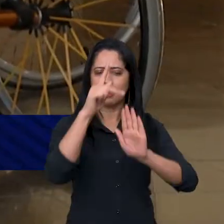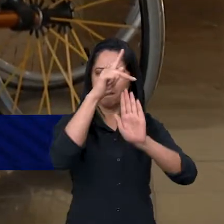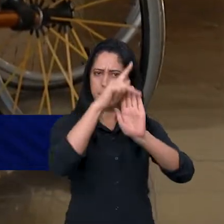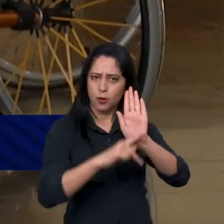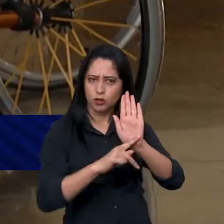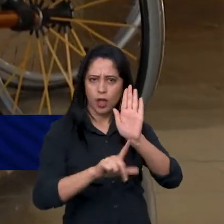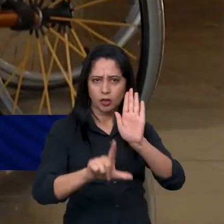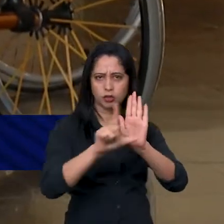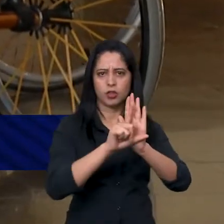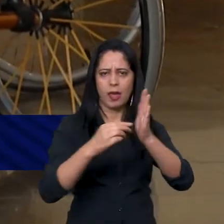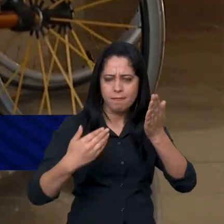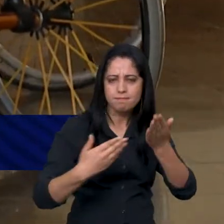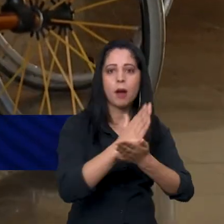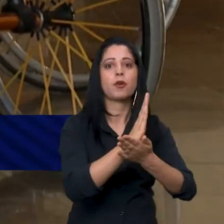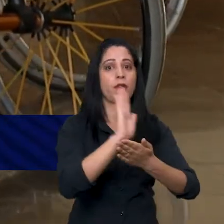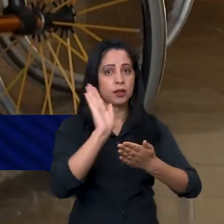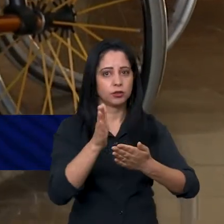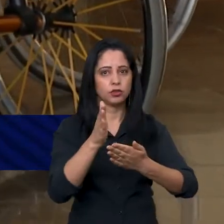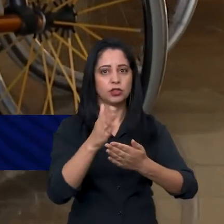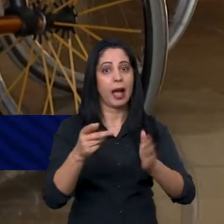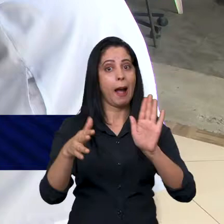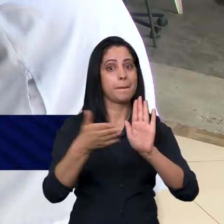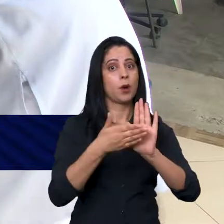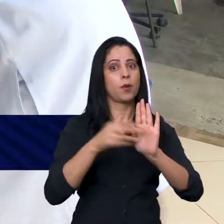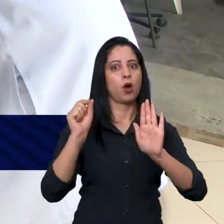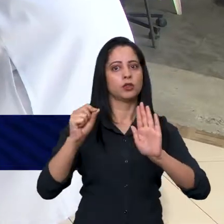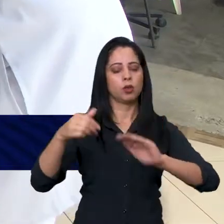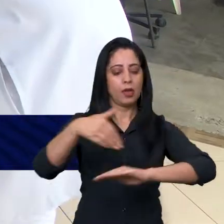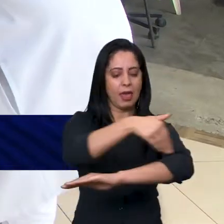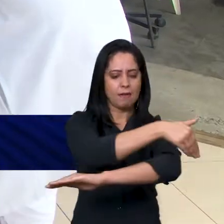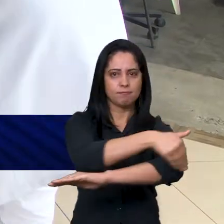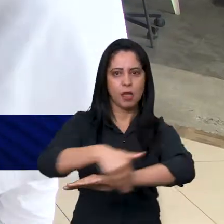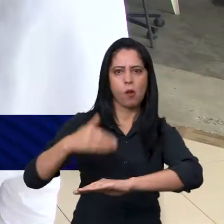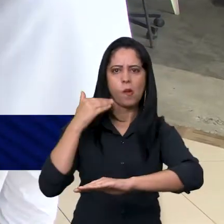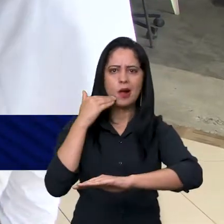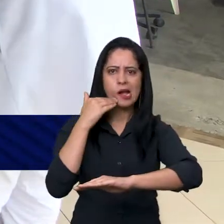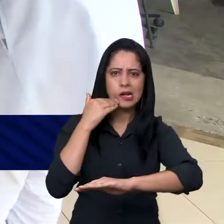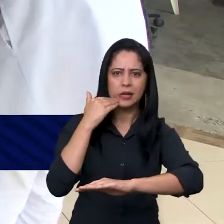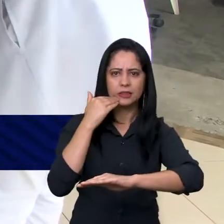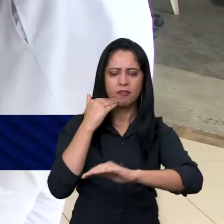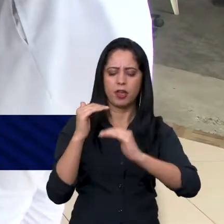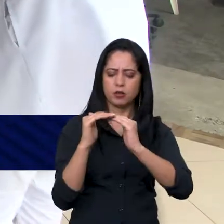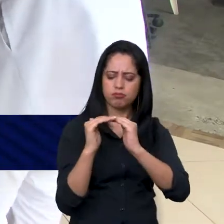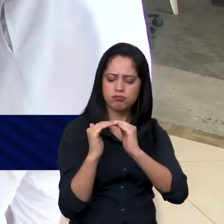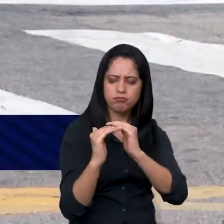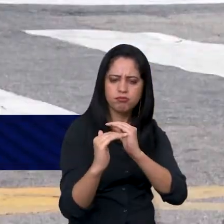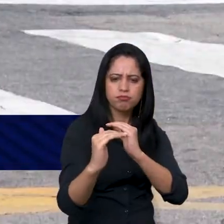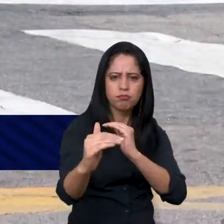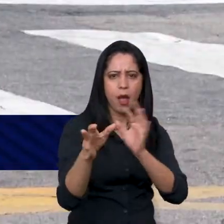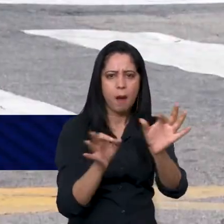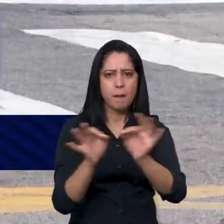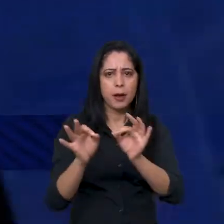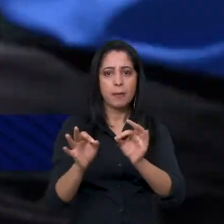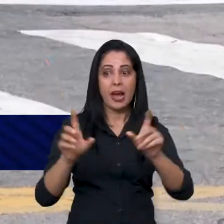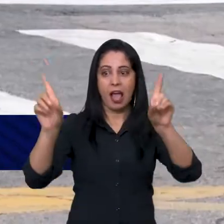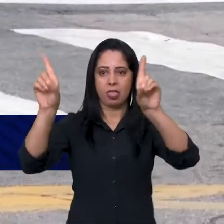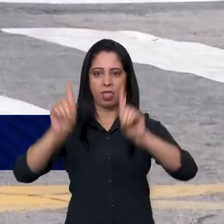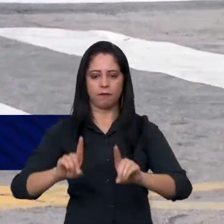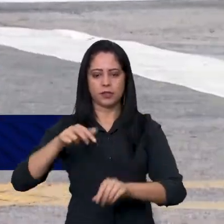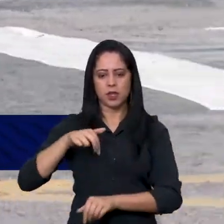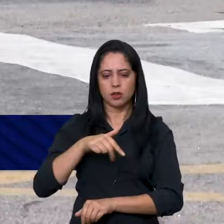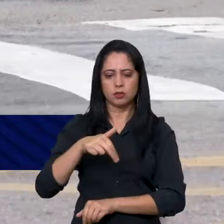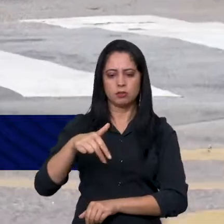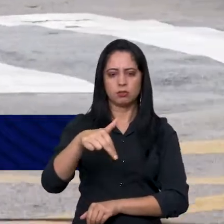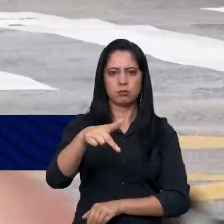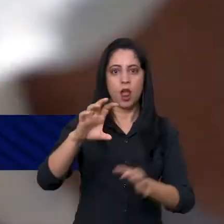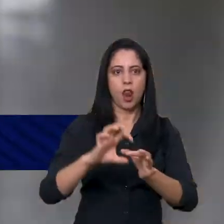de projetos de lei, outra proposta aprovada quer eliminar as barreiras arquitetônicas da cidade para facilitar a